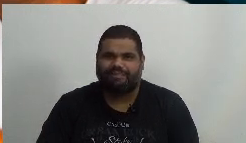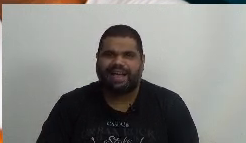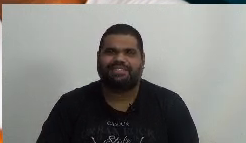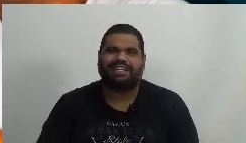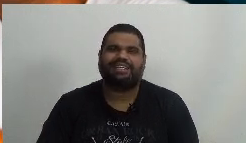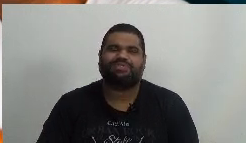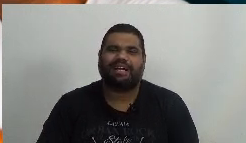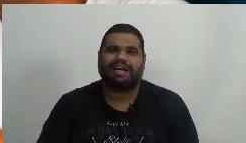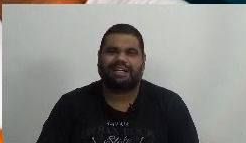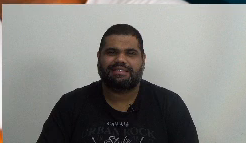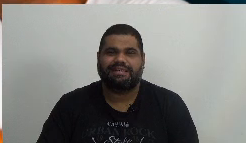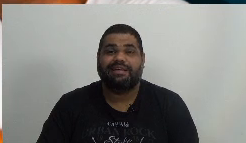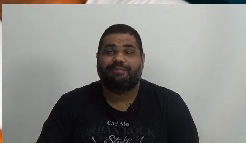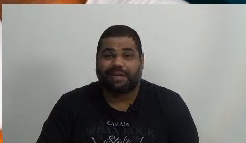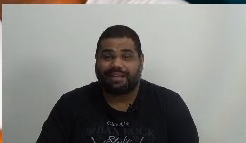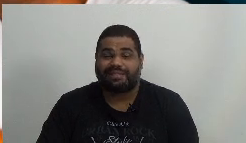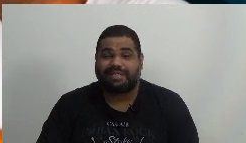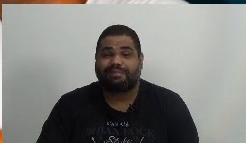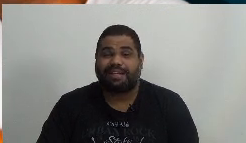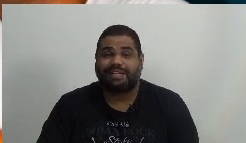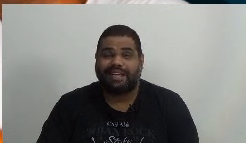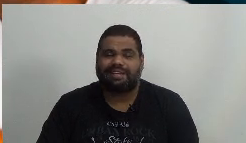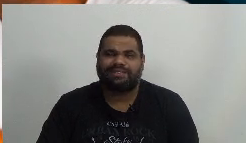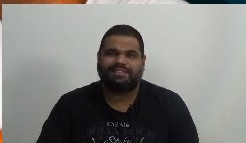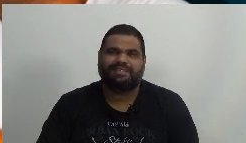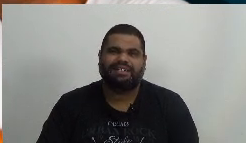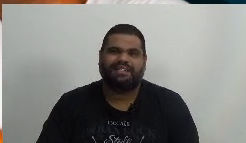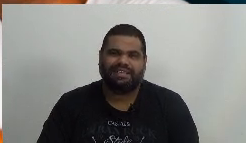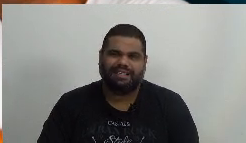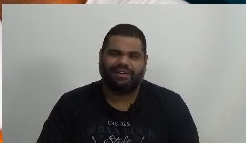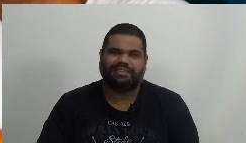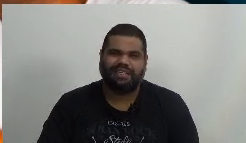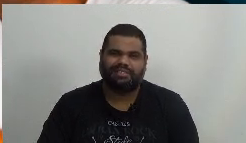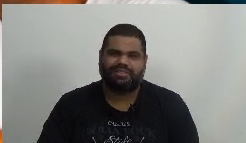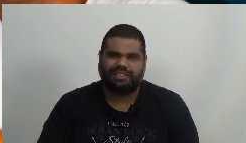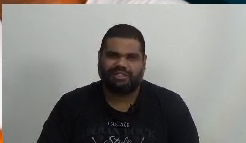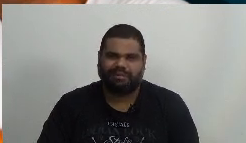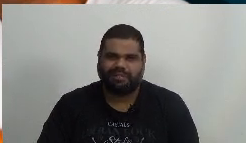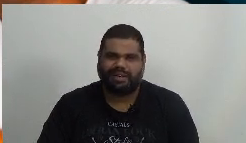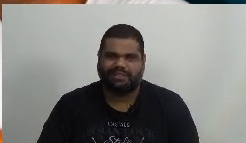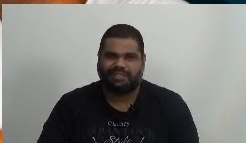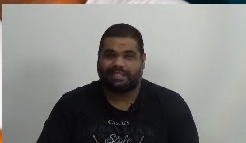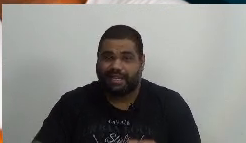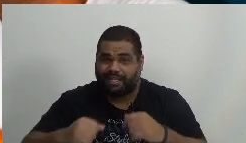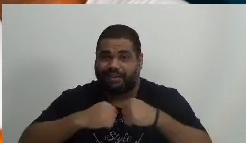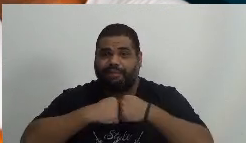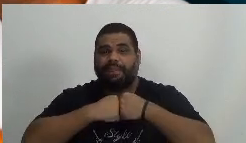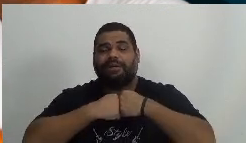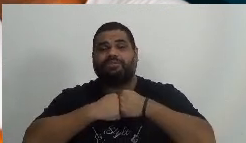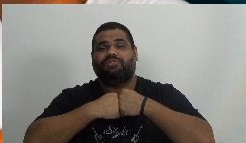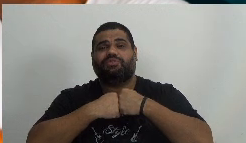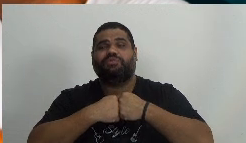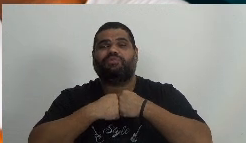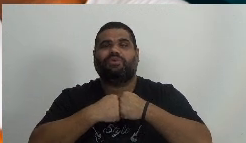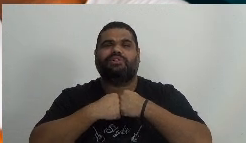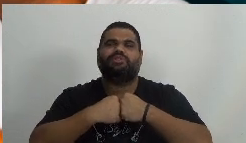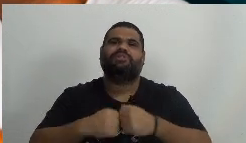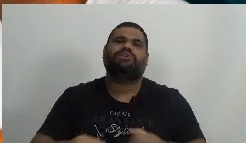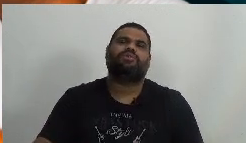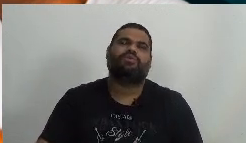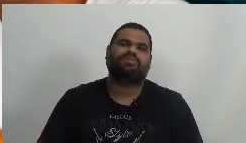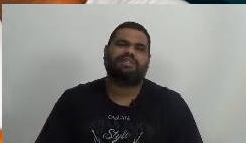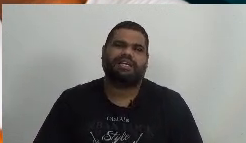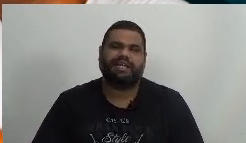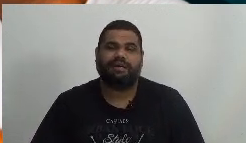Paraná. Repete aí na sua casa. Para cima deles. E não deixe o inimigo agir. Tá aqui, ó.